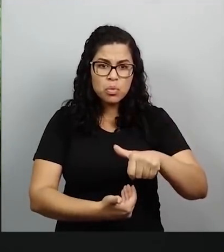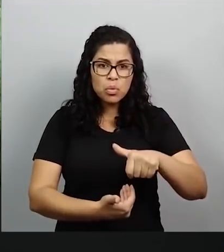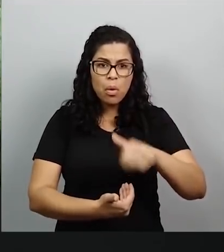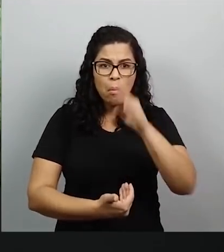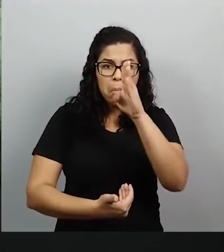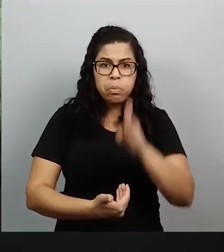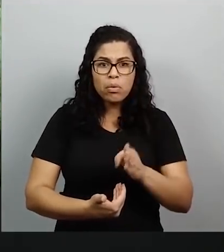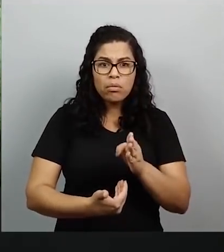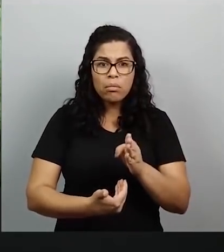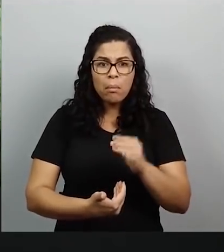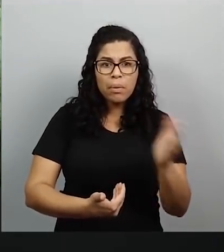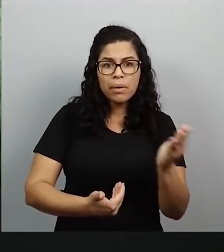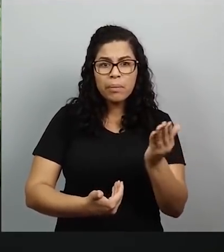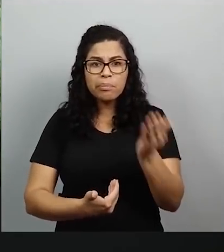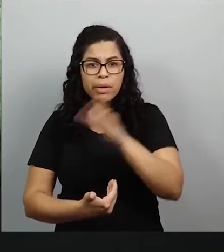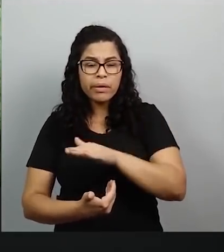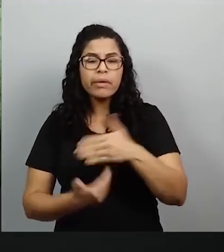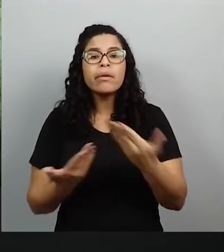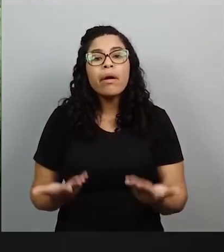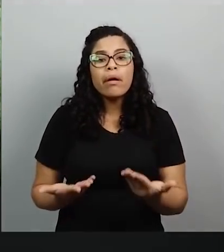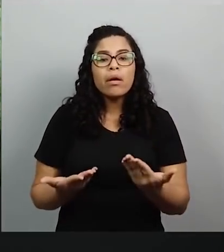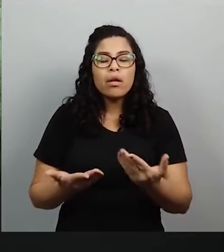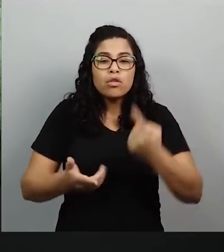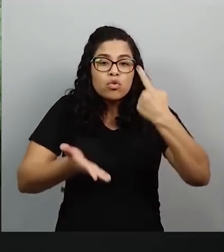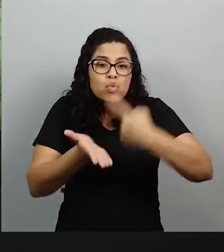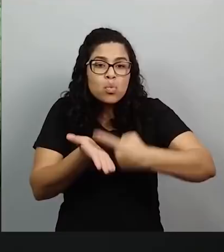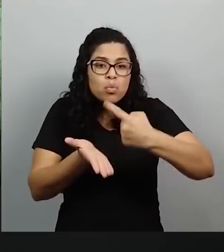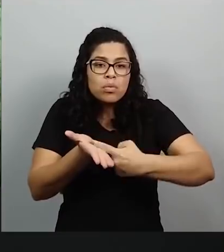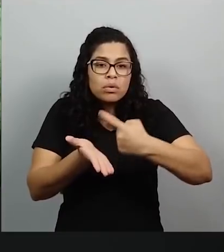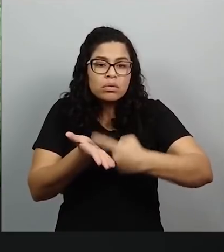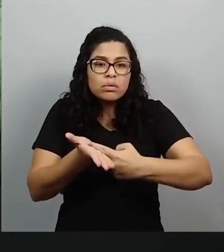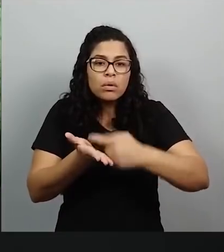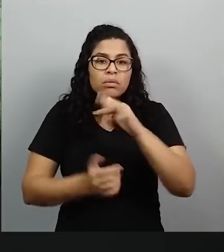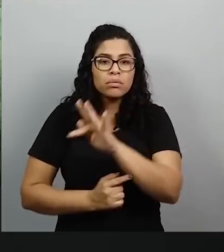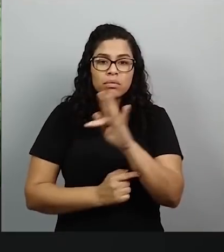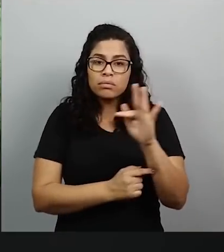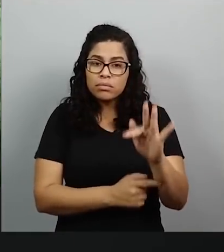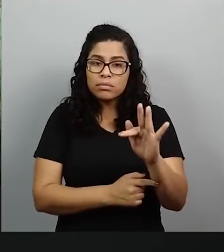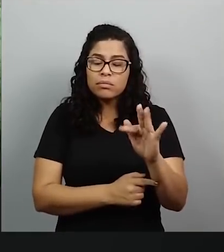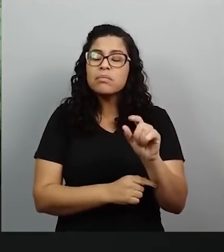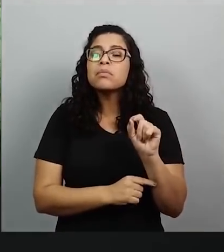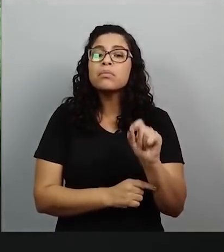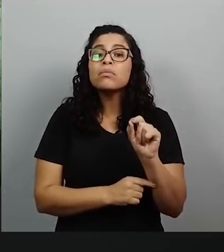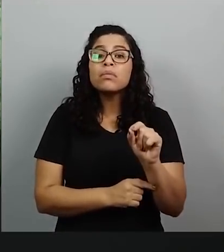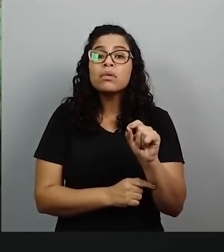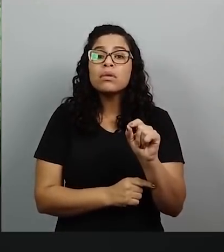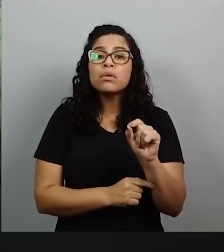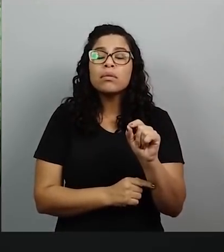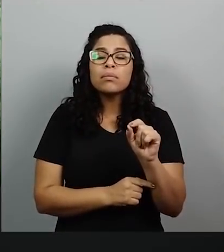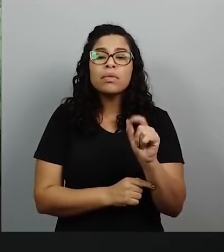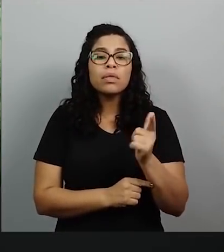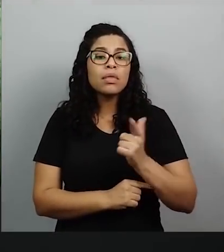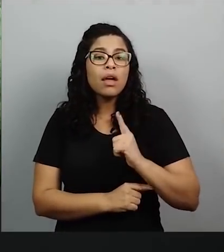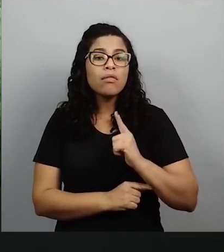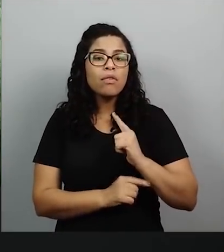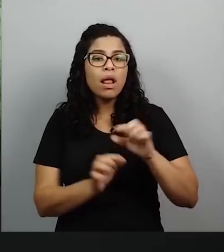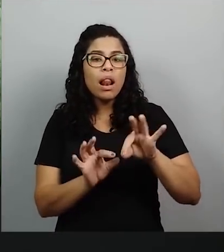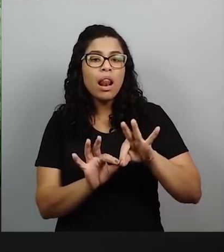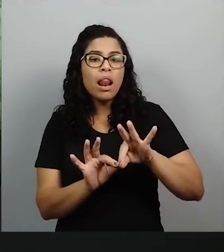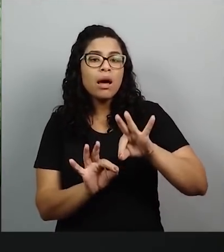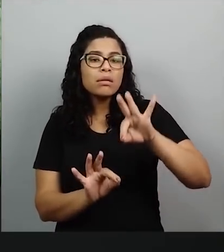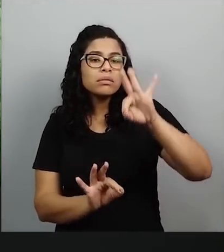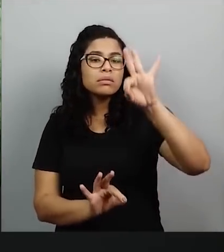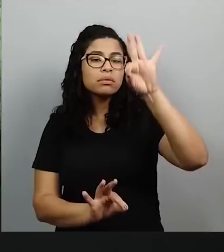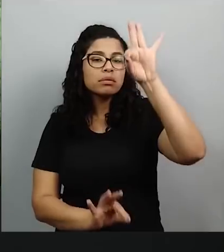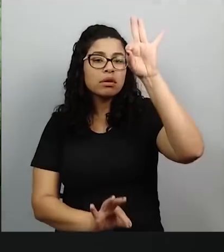E nesse acordo, chamado de Tratado de Tordesilhas, ficou estabelecido uma linha